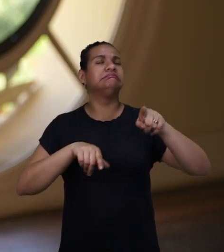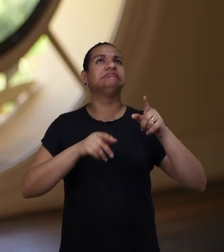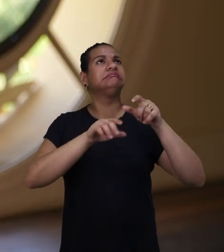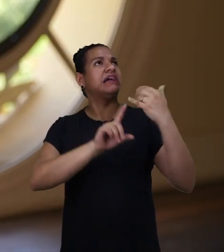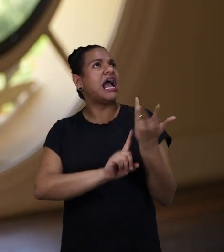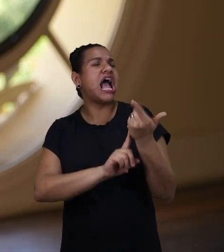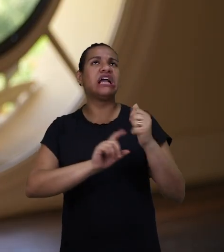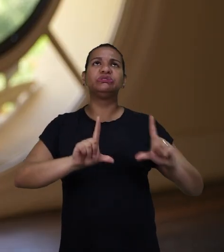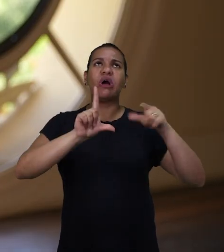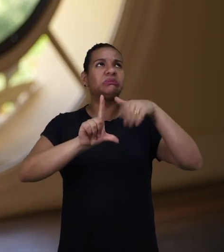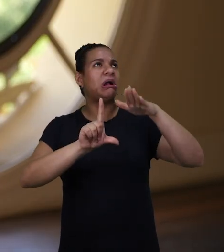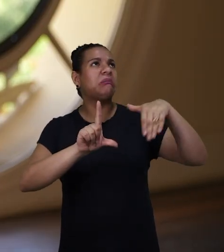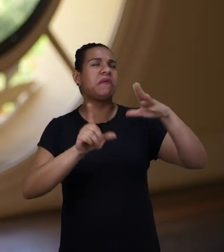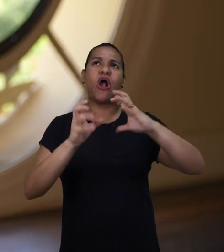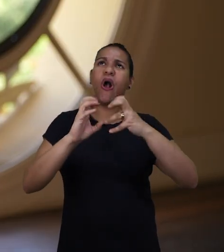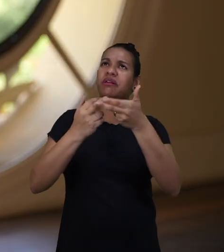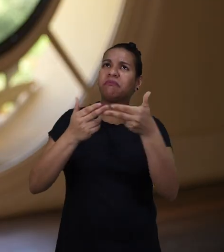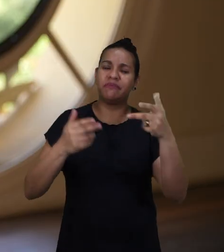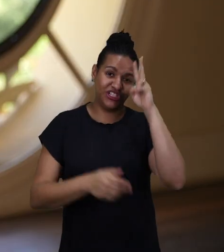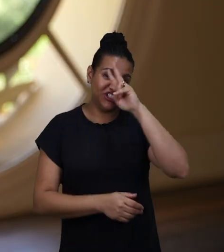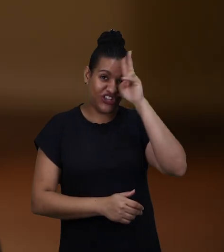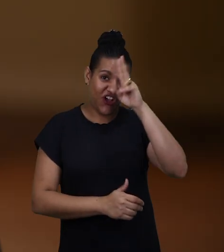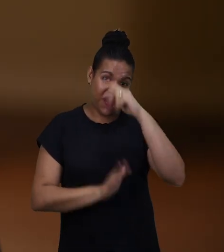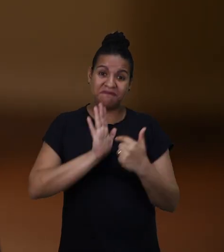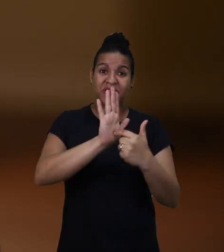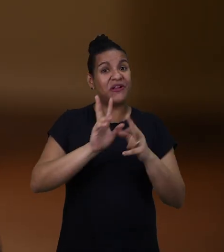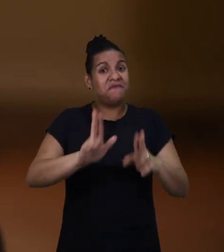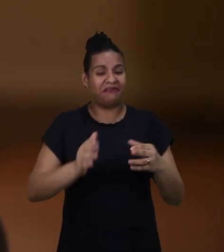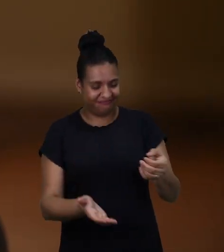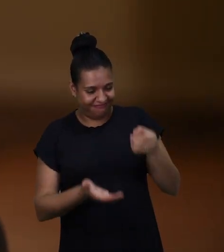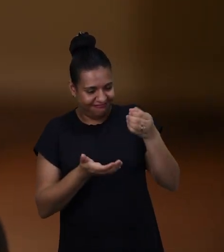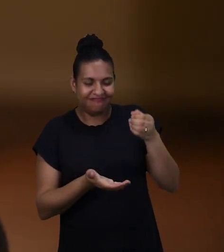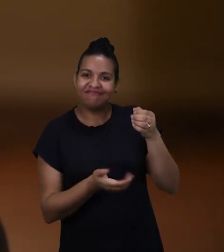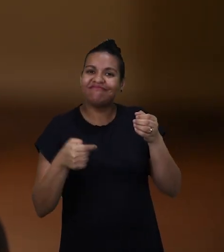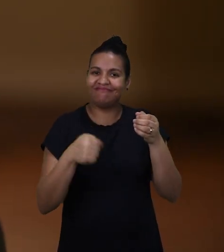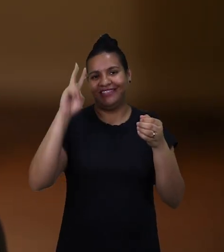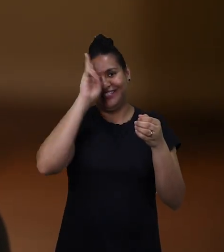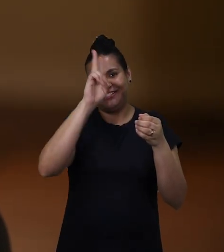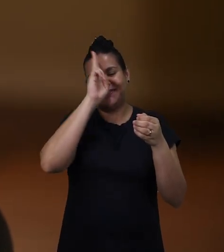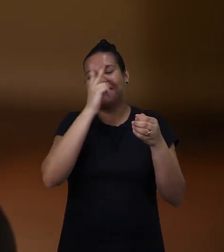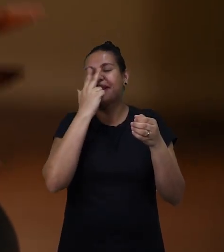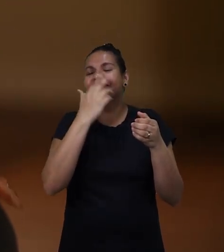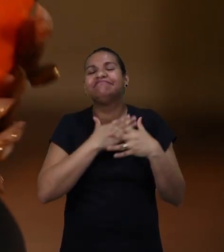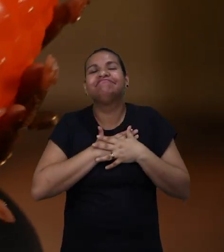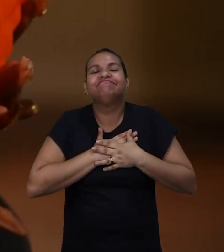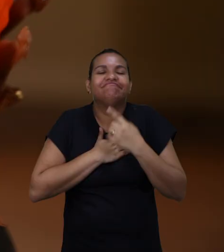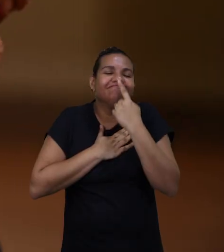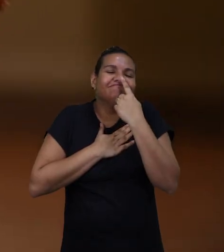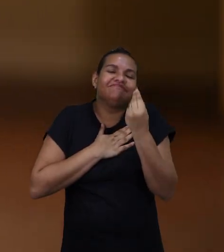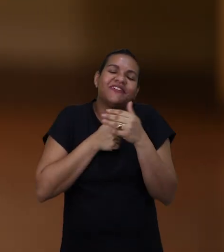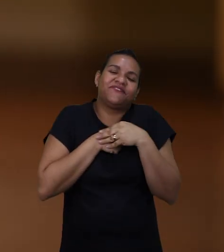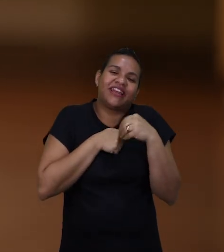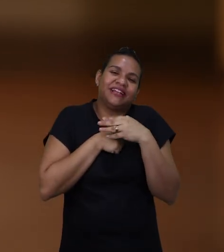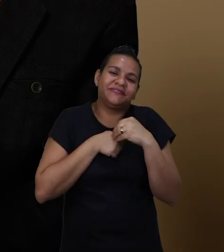as obras de arte, os quadros que contam uma história, né? Então, um objeto como esse conta uma história e traz a questão da memória